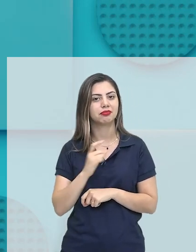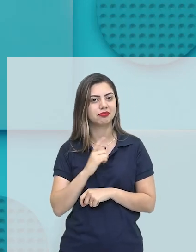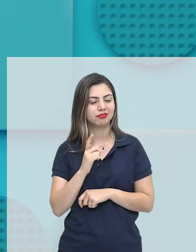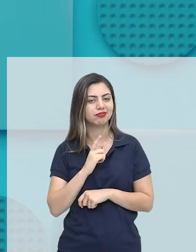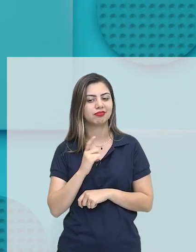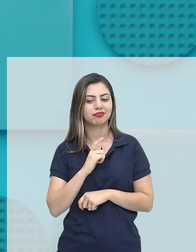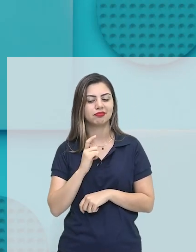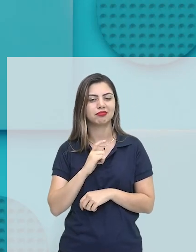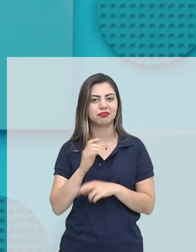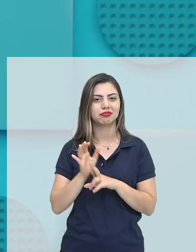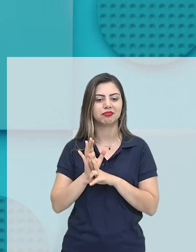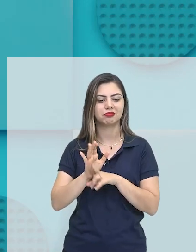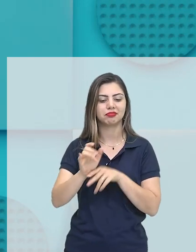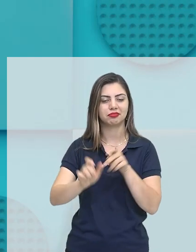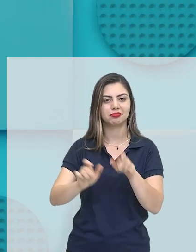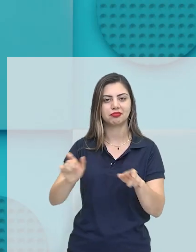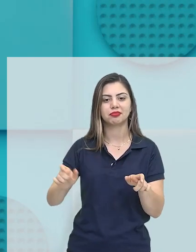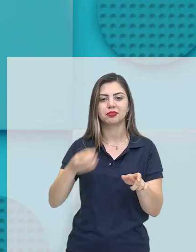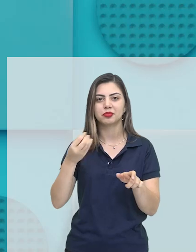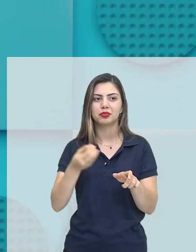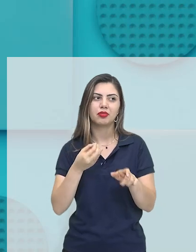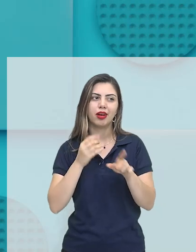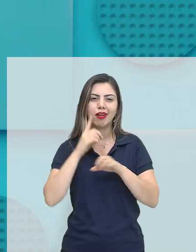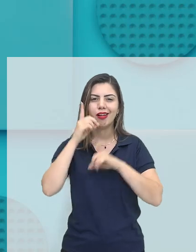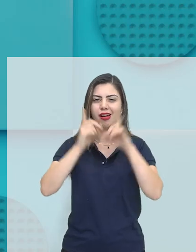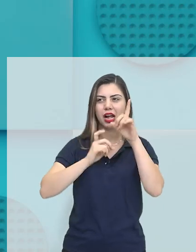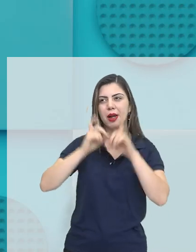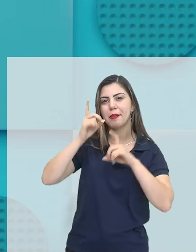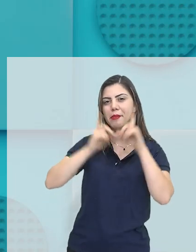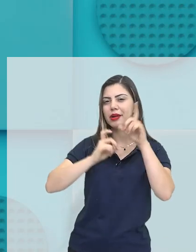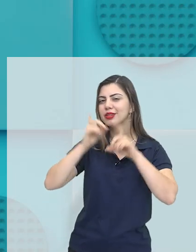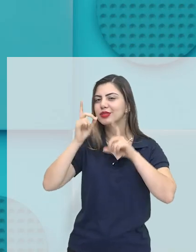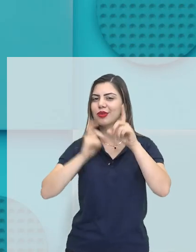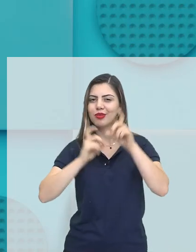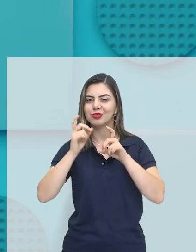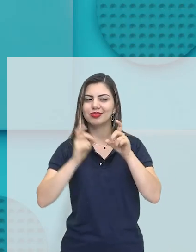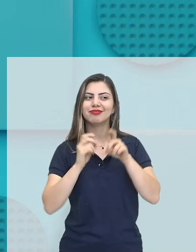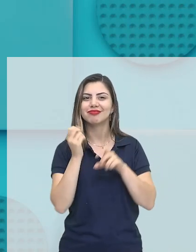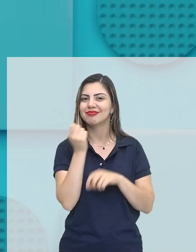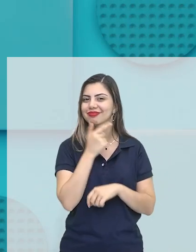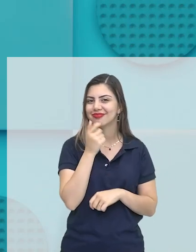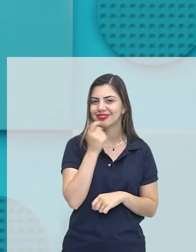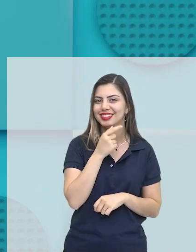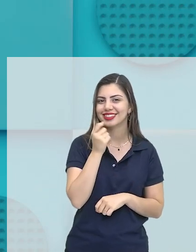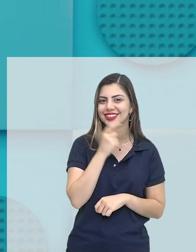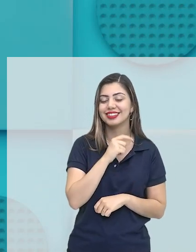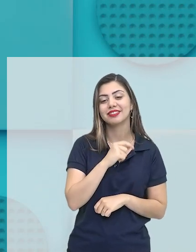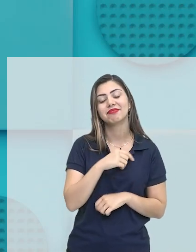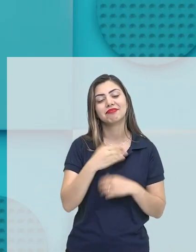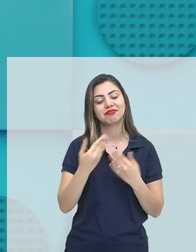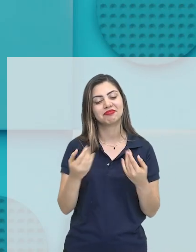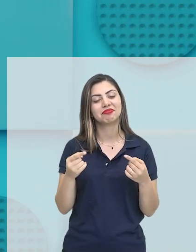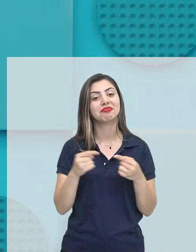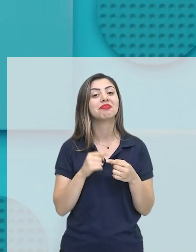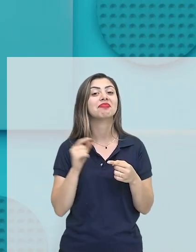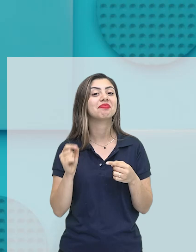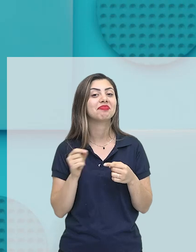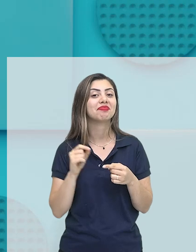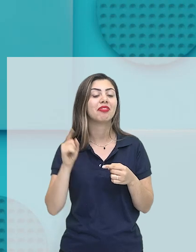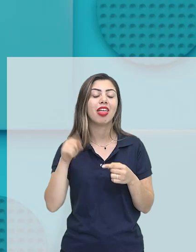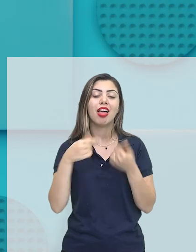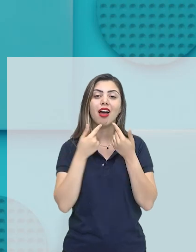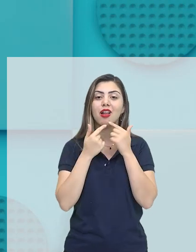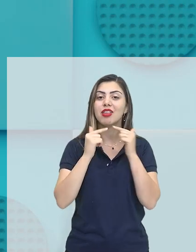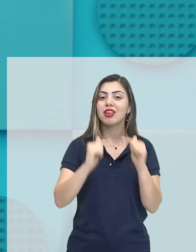de pessoas, né? Fazendo caras, fazendo expressões engraçadas. E isso também é considerado o quê?